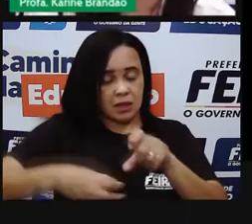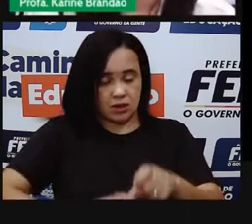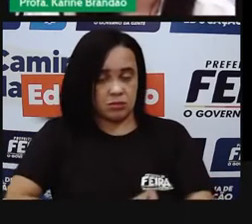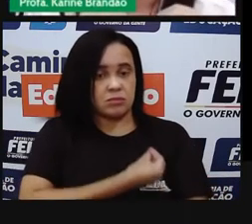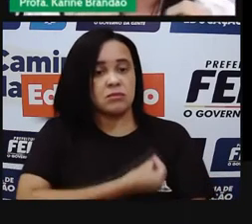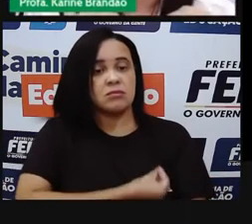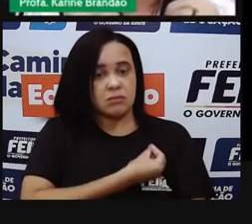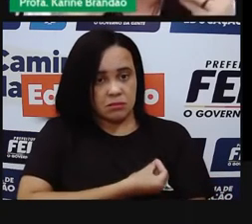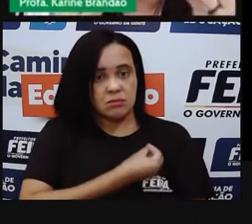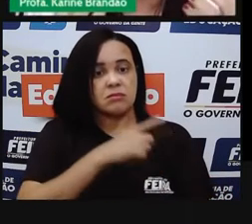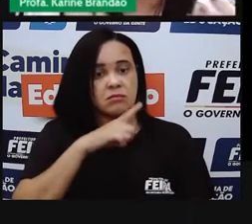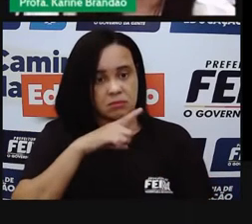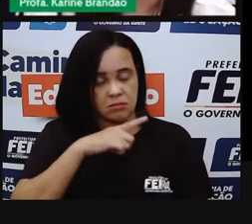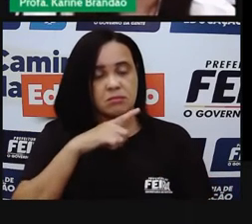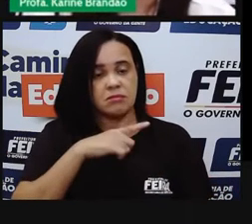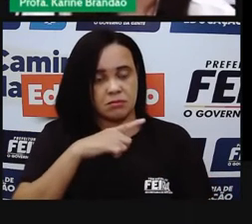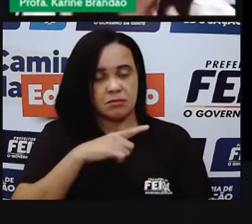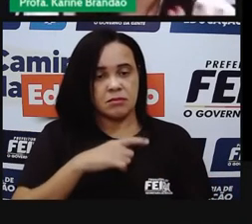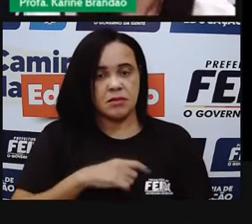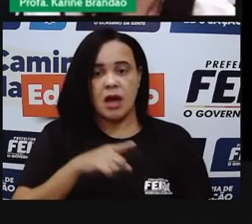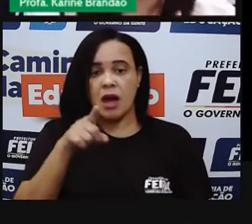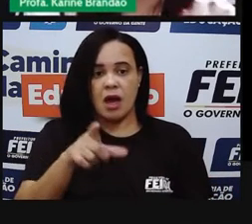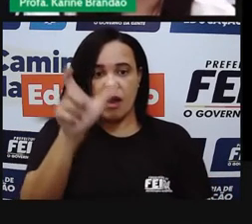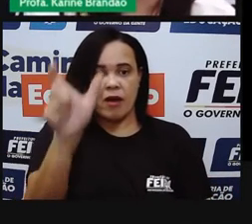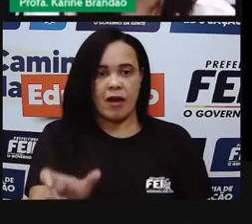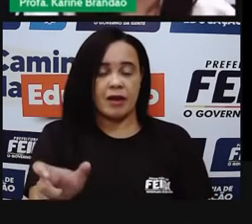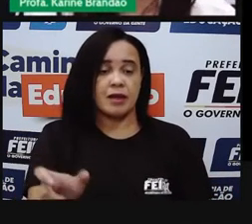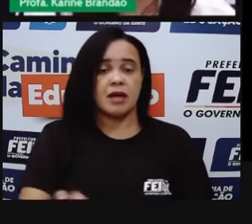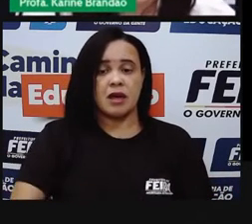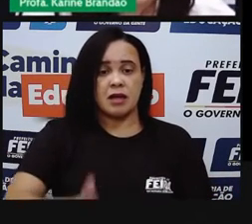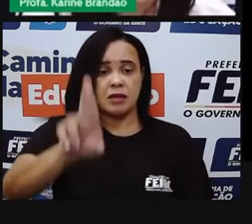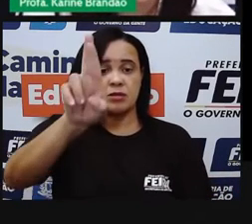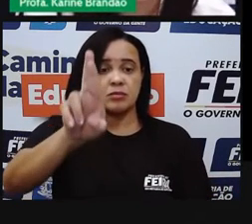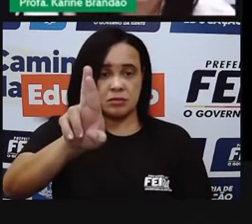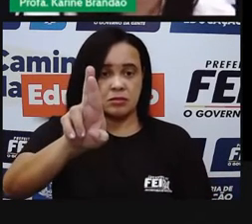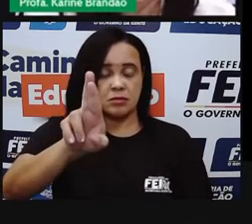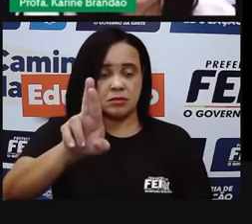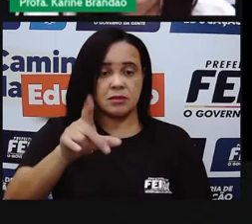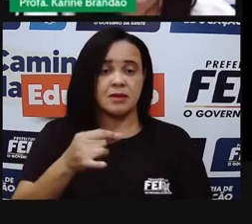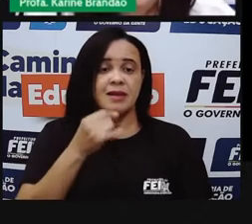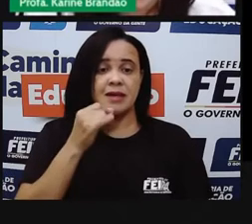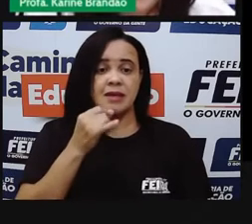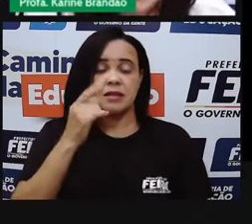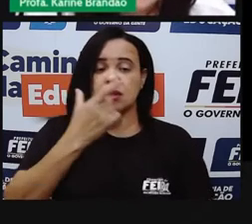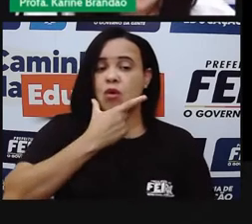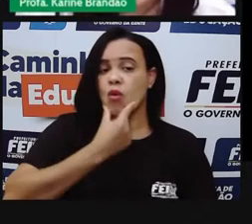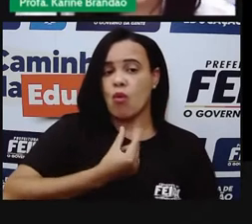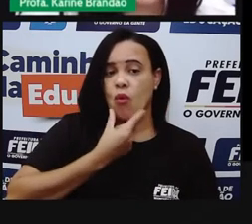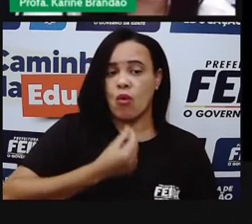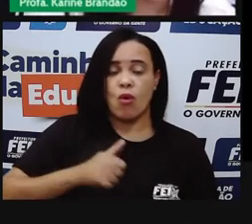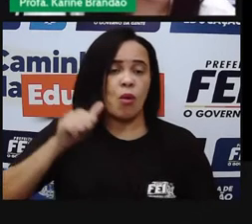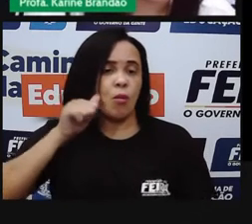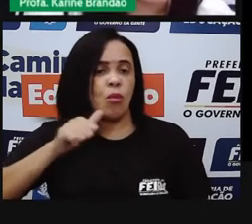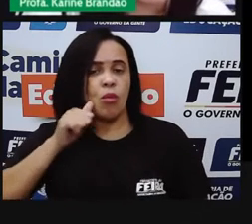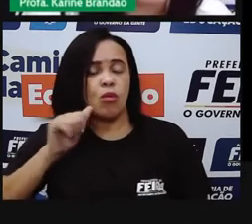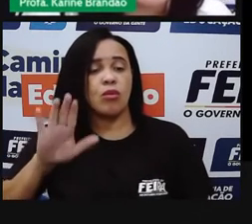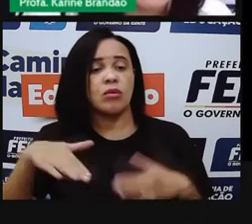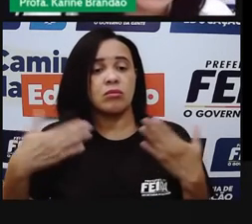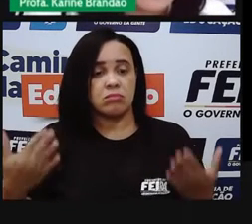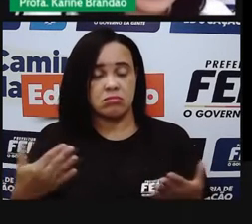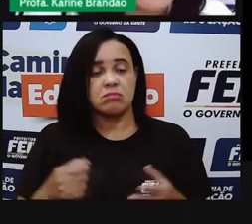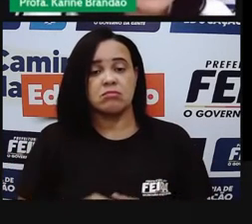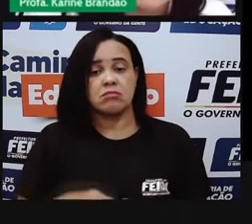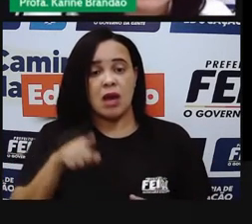tá? Então, vai definir o macho da fêmea na espécie humana, ok? Que é o